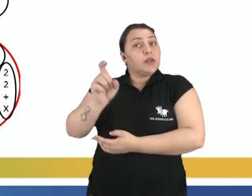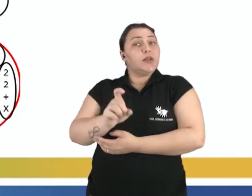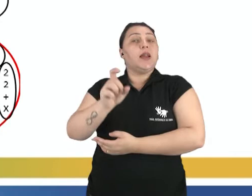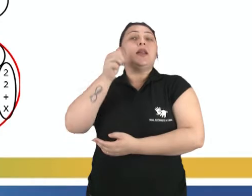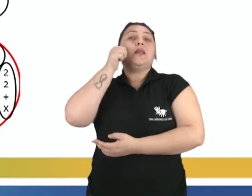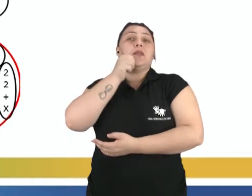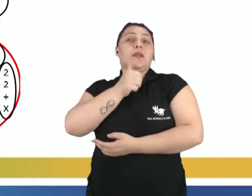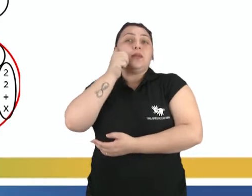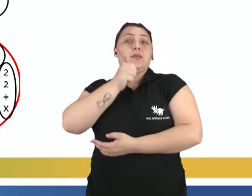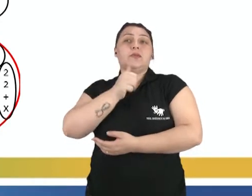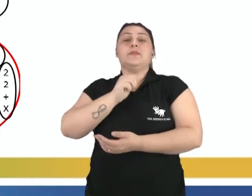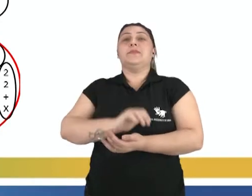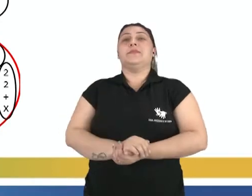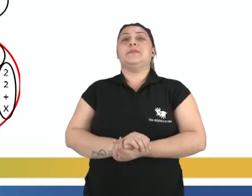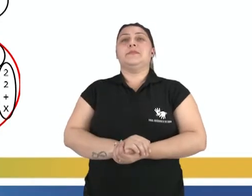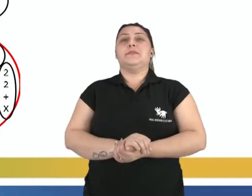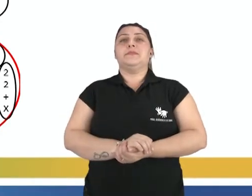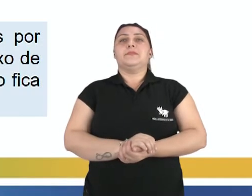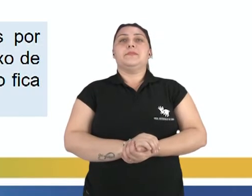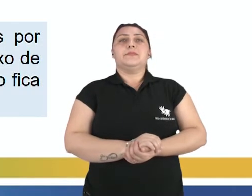ele será fêmea.